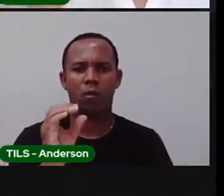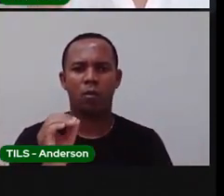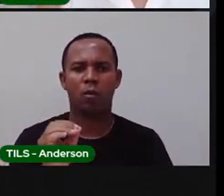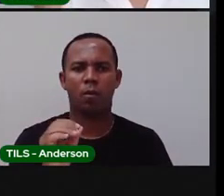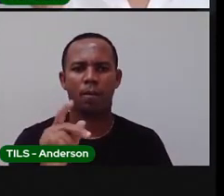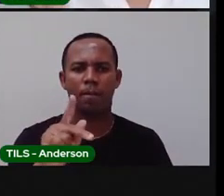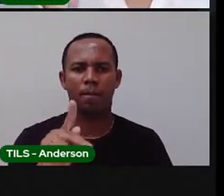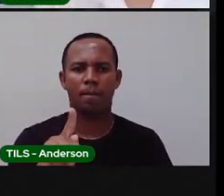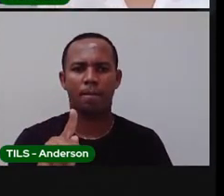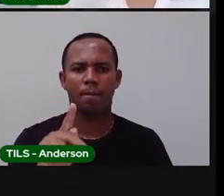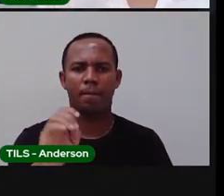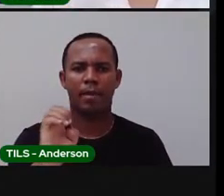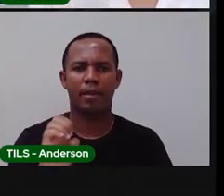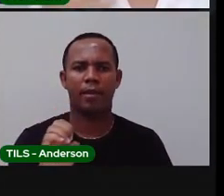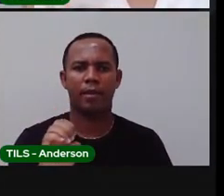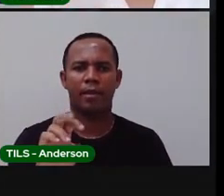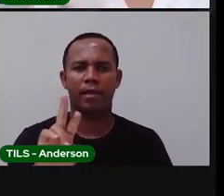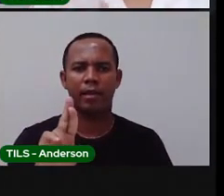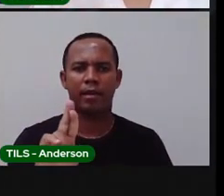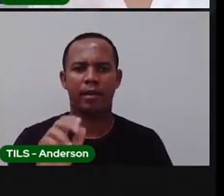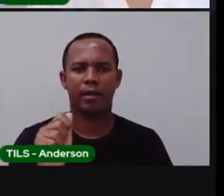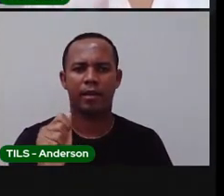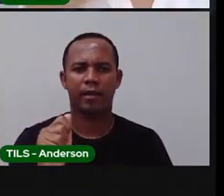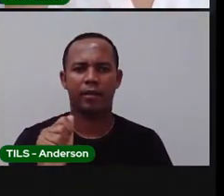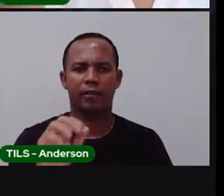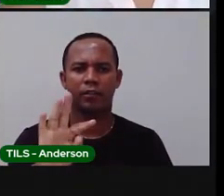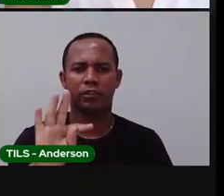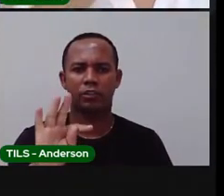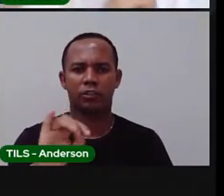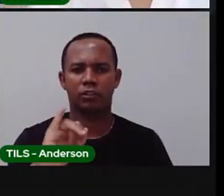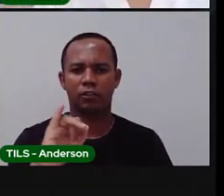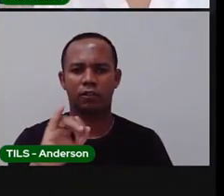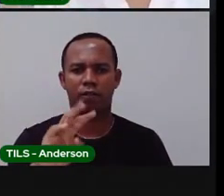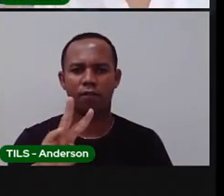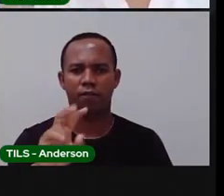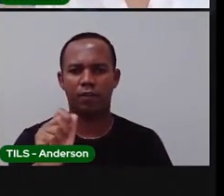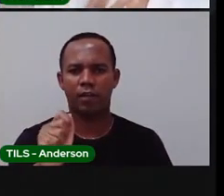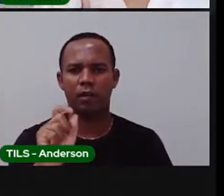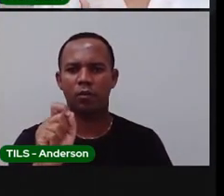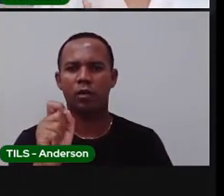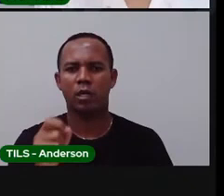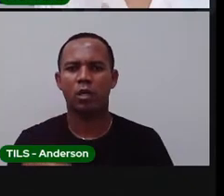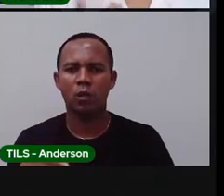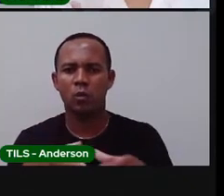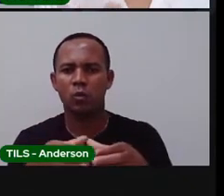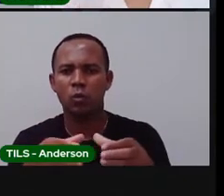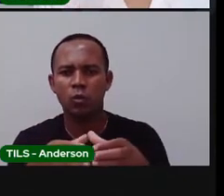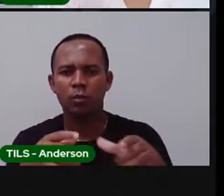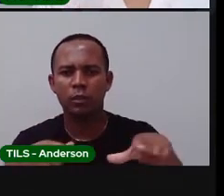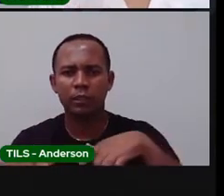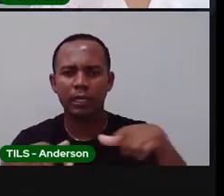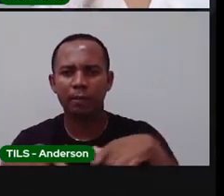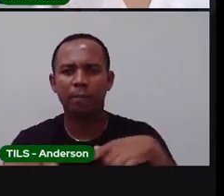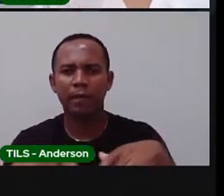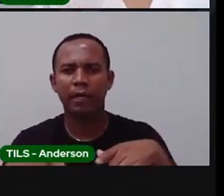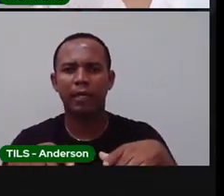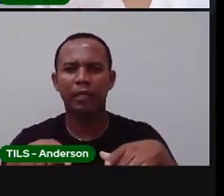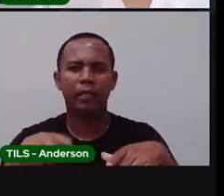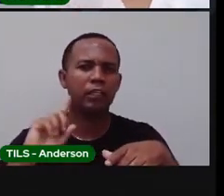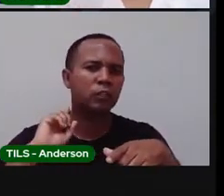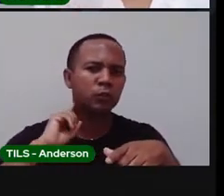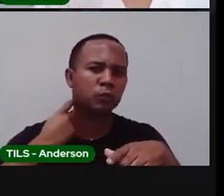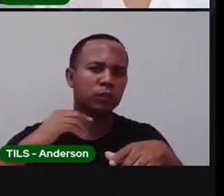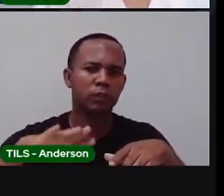um chefe, digamos assim. É uma cooperativa. E aí, essas meninas, essas mulheres, elas estão trabalhando,